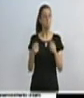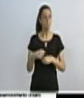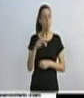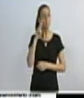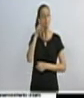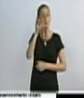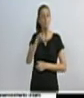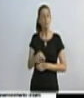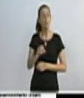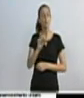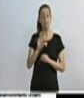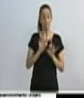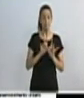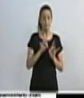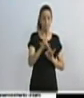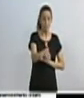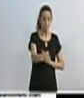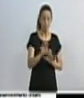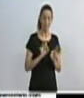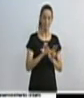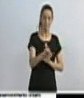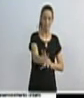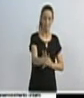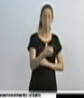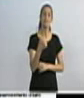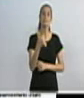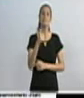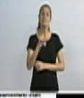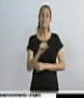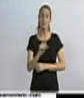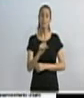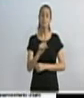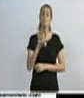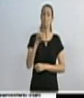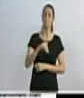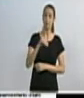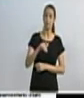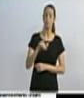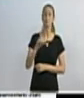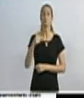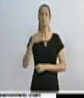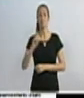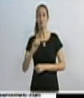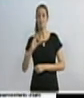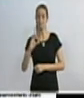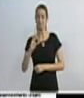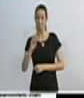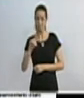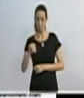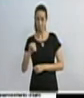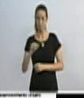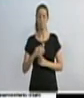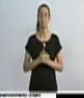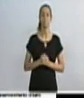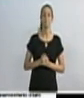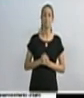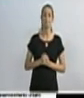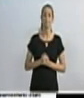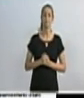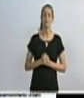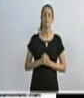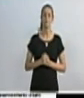distância máxima é um raio de 17 metros e 10 centímetros. Então, com a